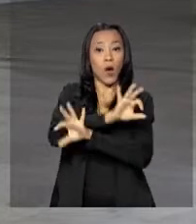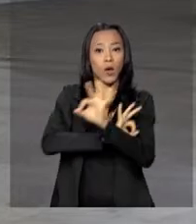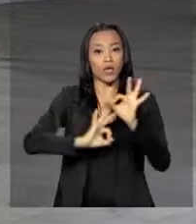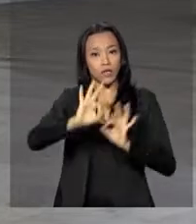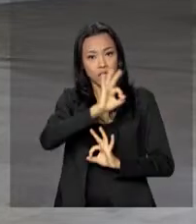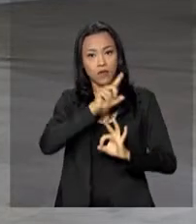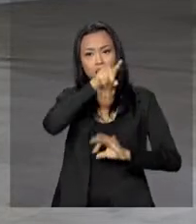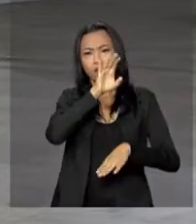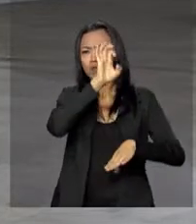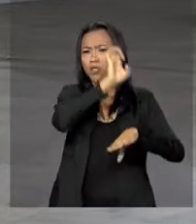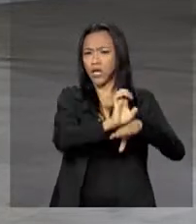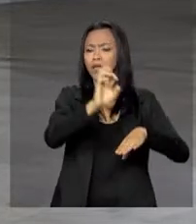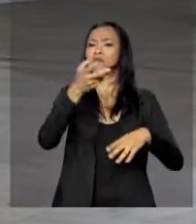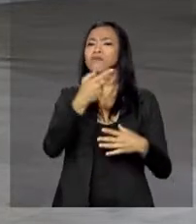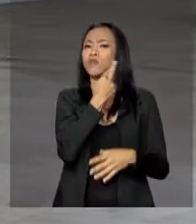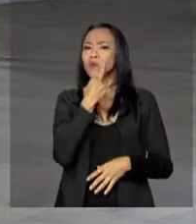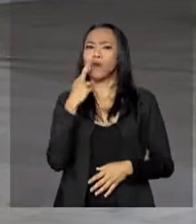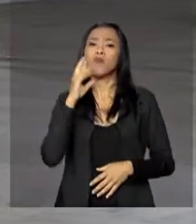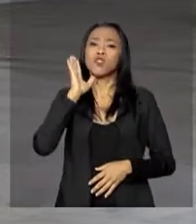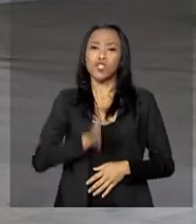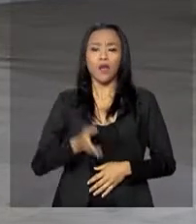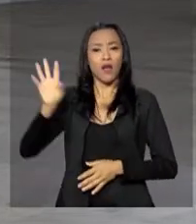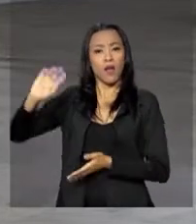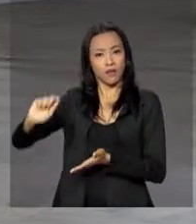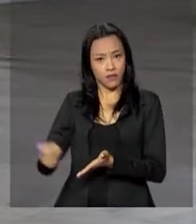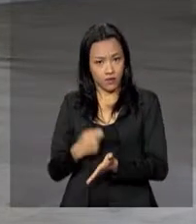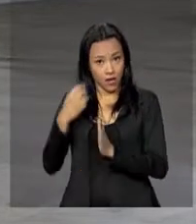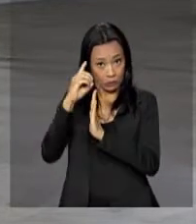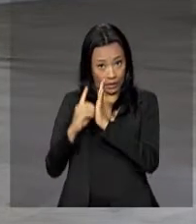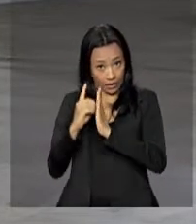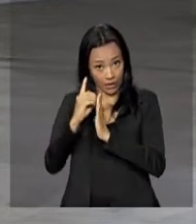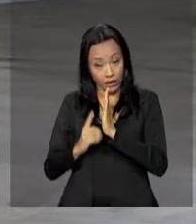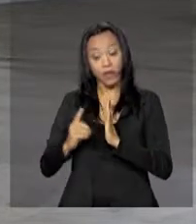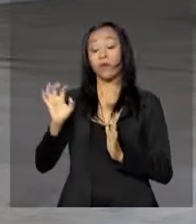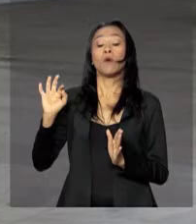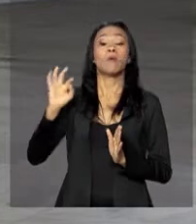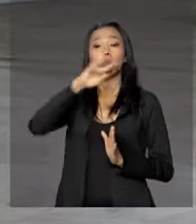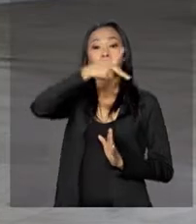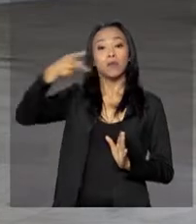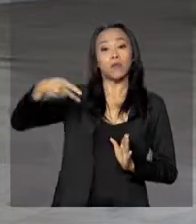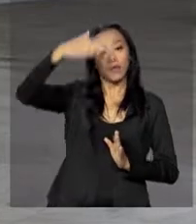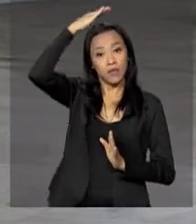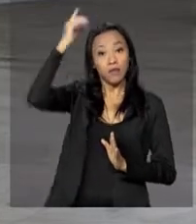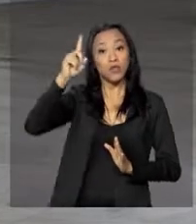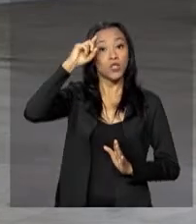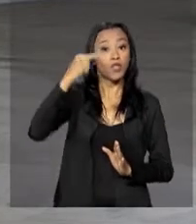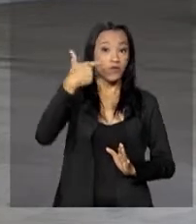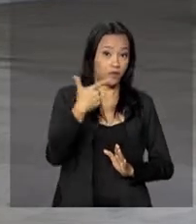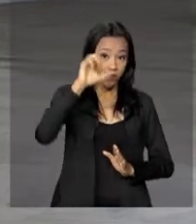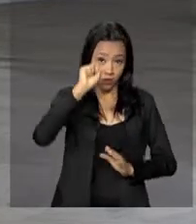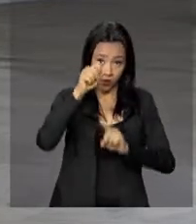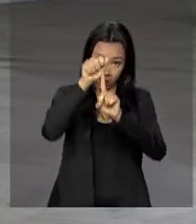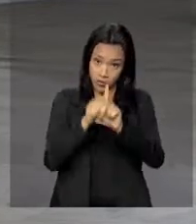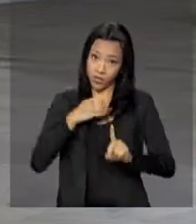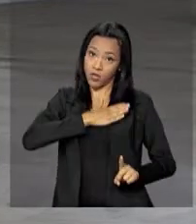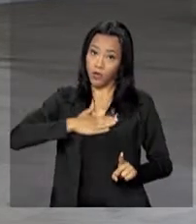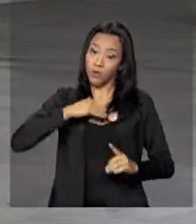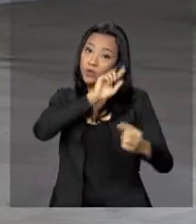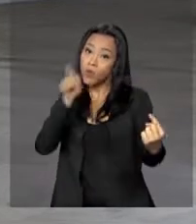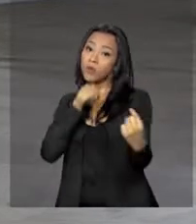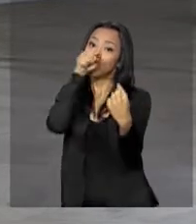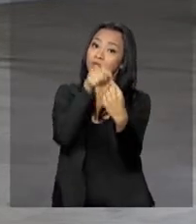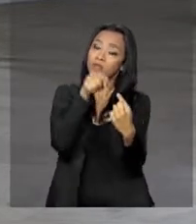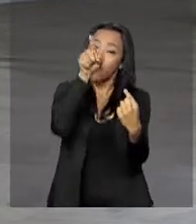decreto foi assinado pelo presidente michel temer no dia 28 de agosto eo prazo terminaria hoje o objetivo dessa medida